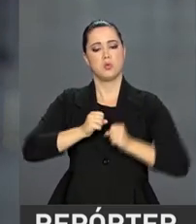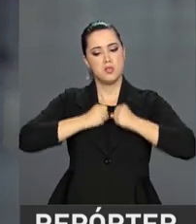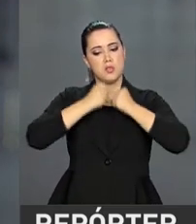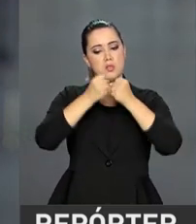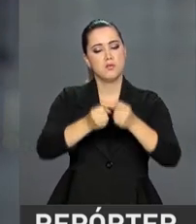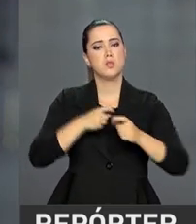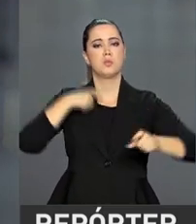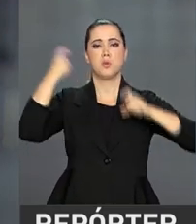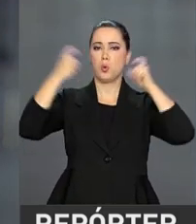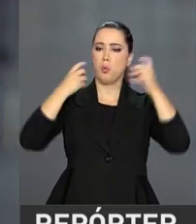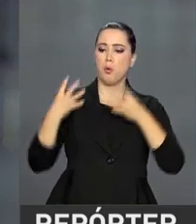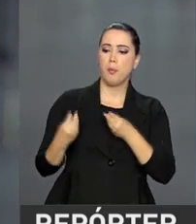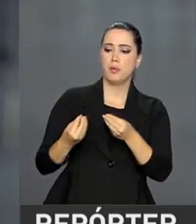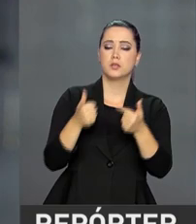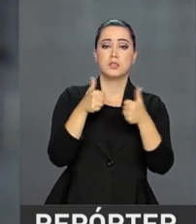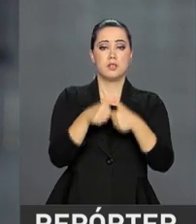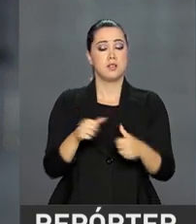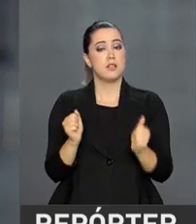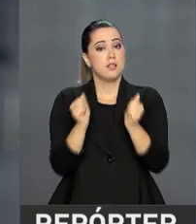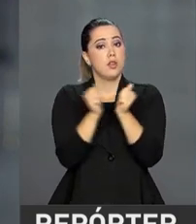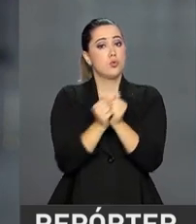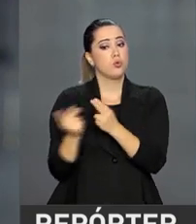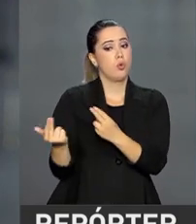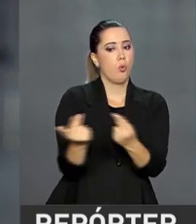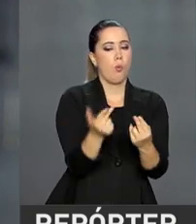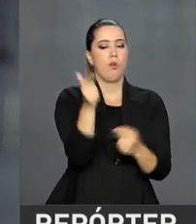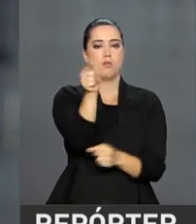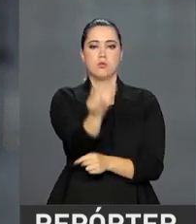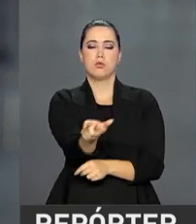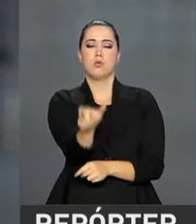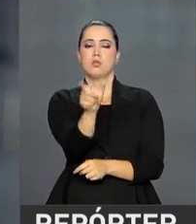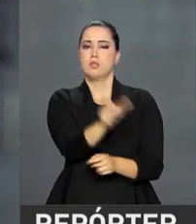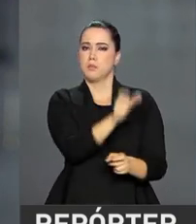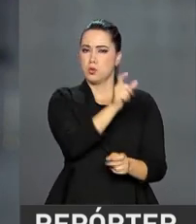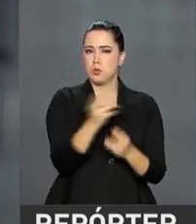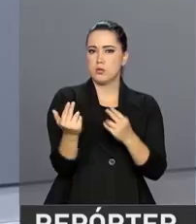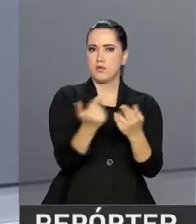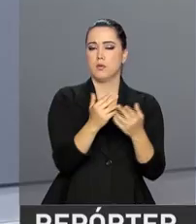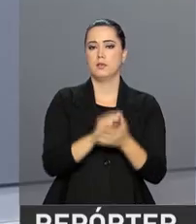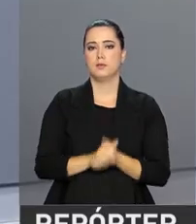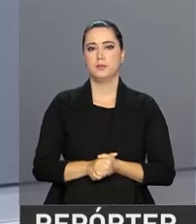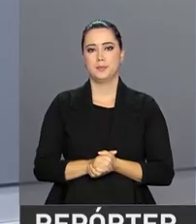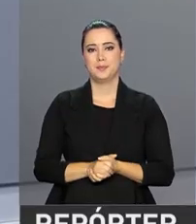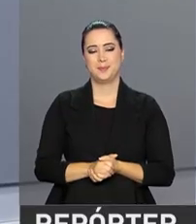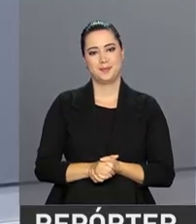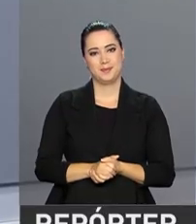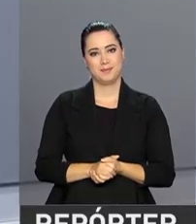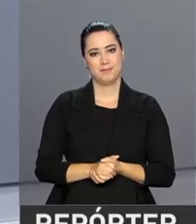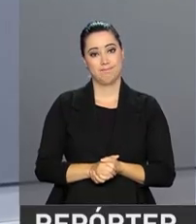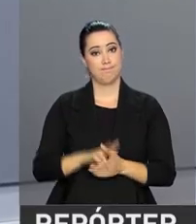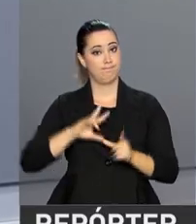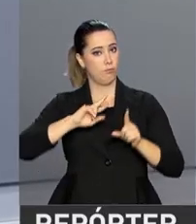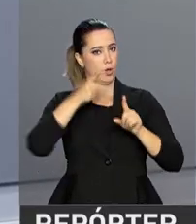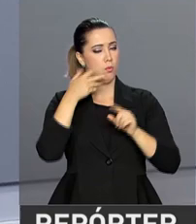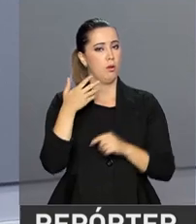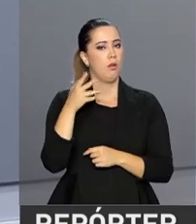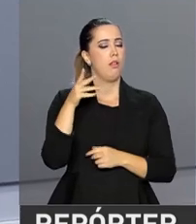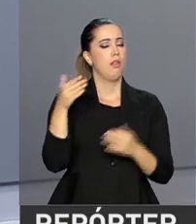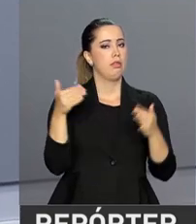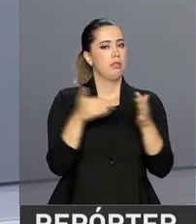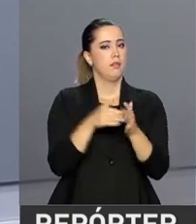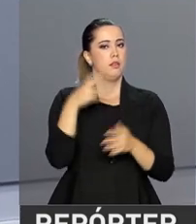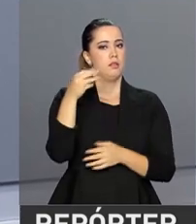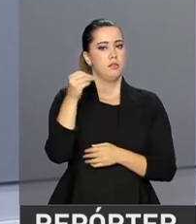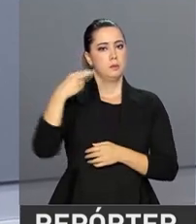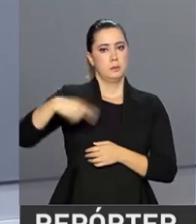muito se preocupa muito que está o quer ser tratado igual aos outros sem diferença foi prorrogado até o dia 30 de novembro